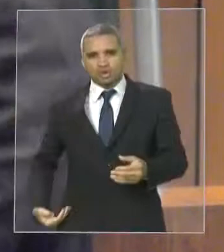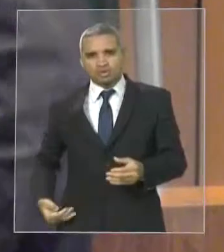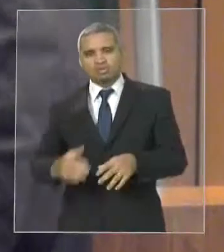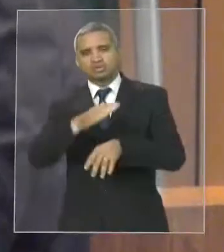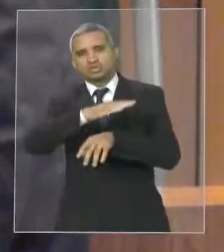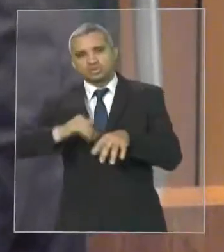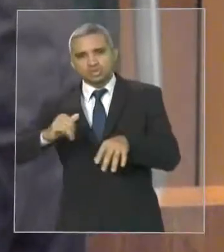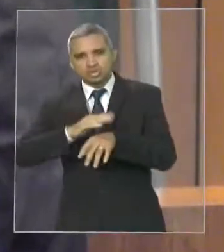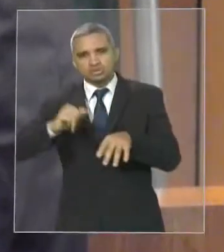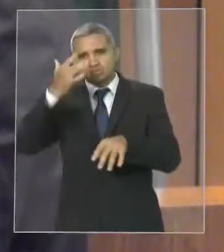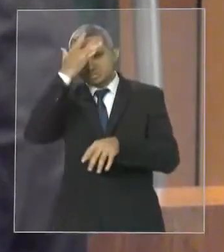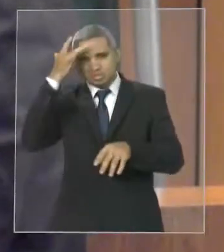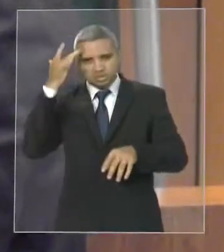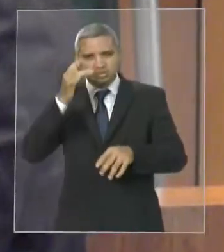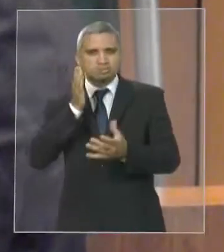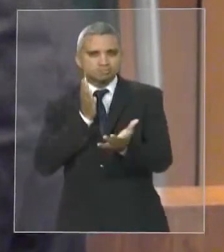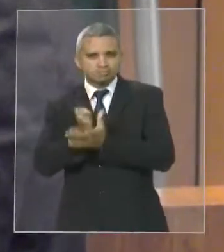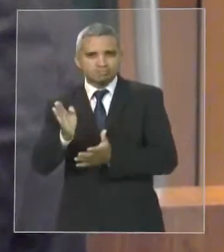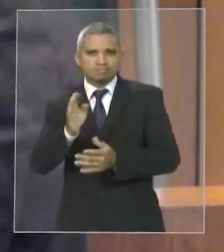Bombeiros.